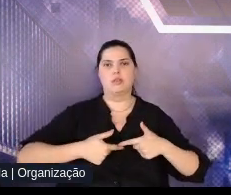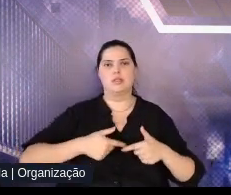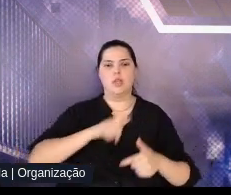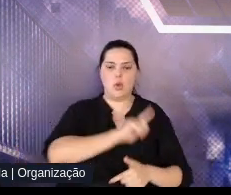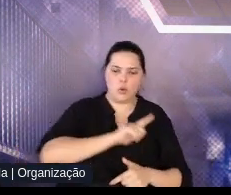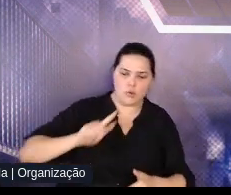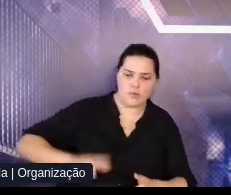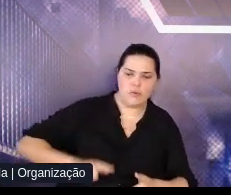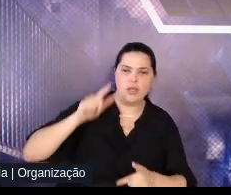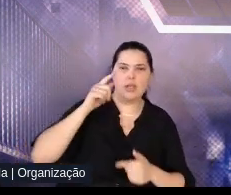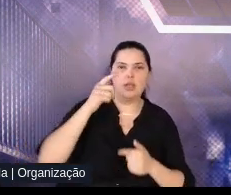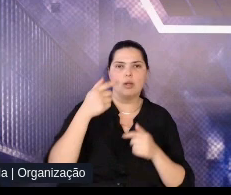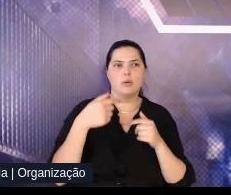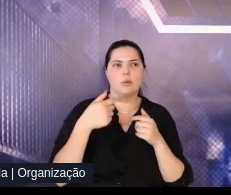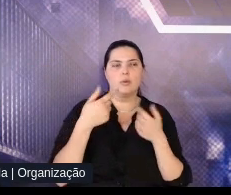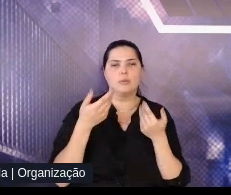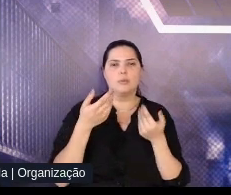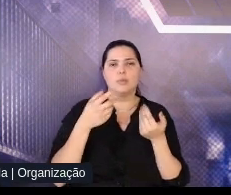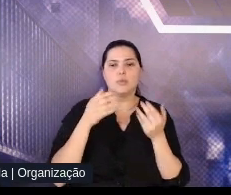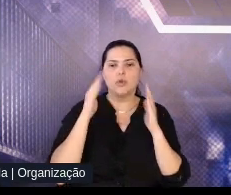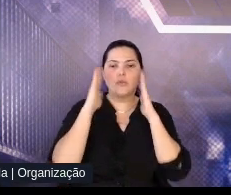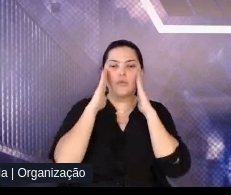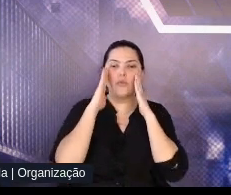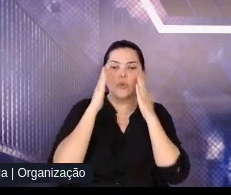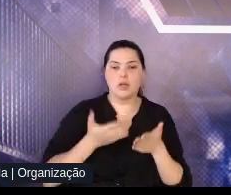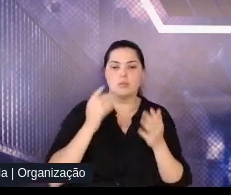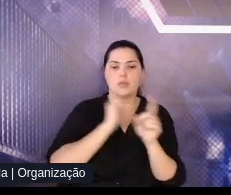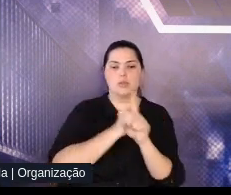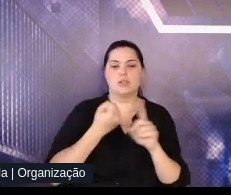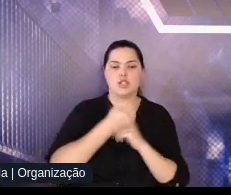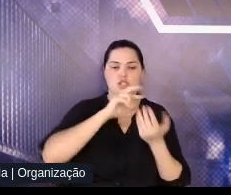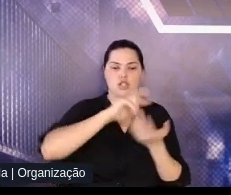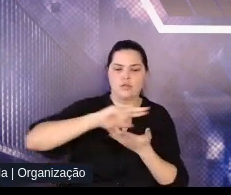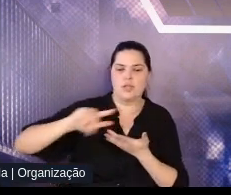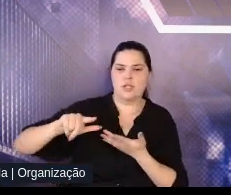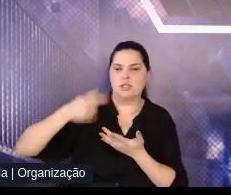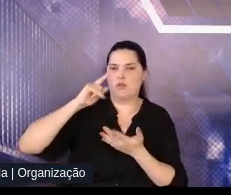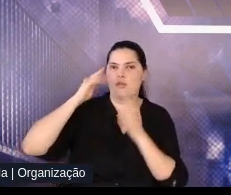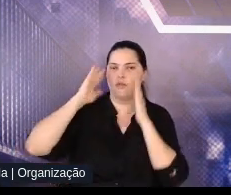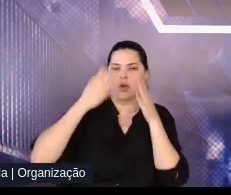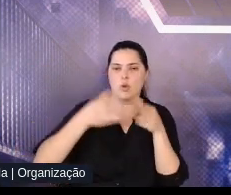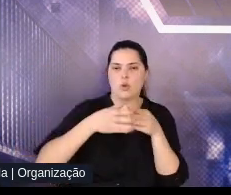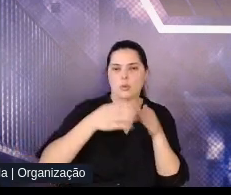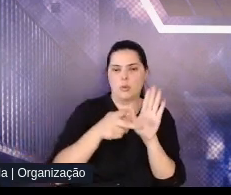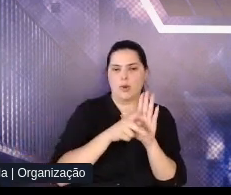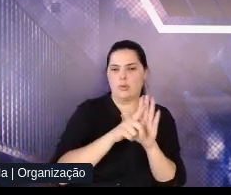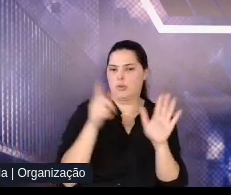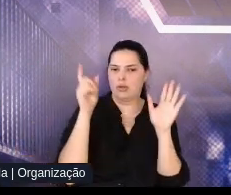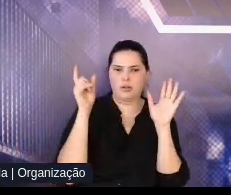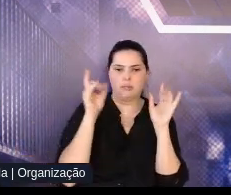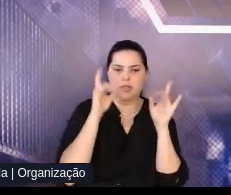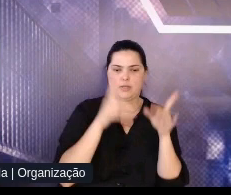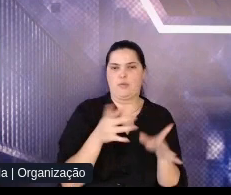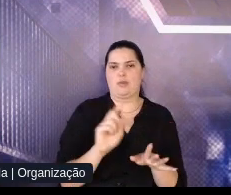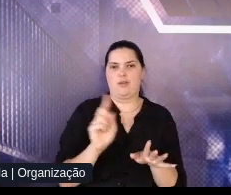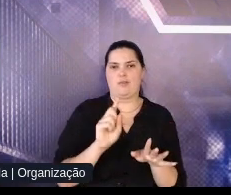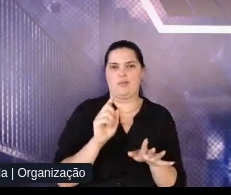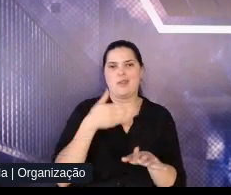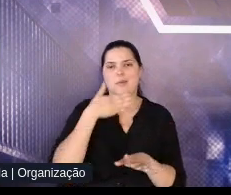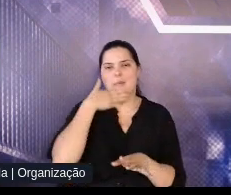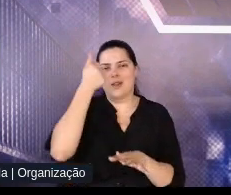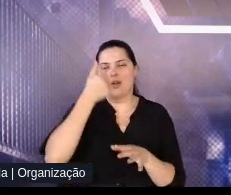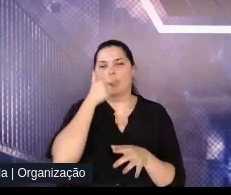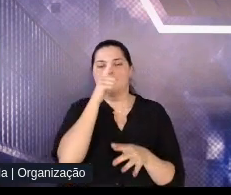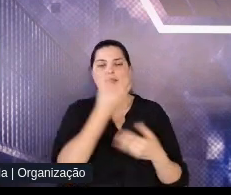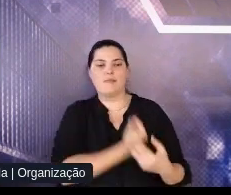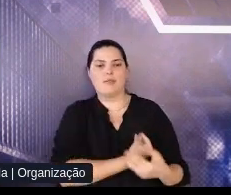governo, tudo isso pensando mais numa sociedade diversa do que num grupo específico, o que torna ainda mais favorável